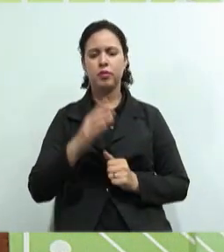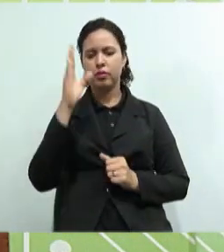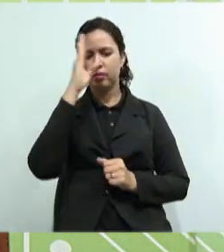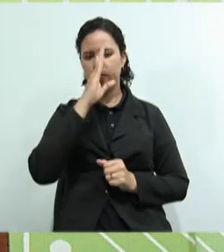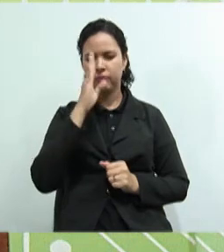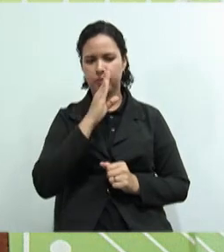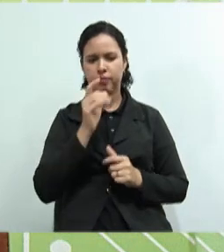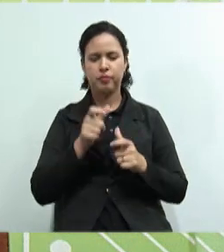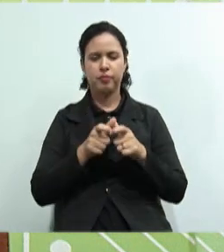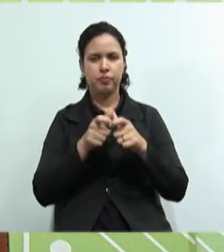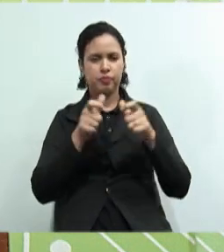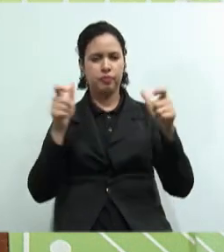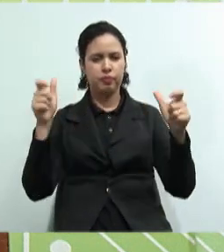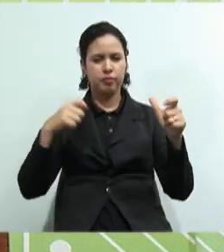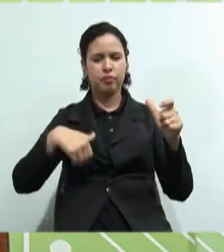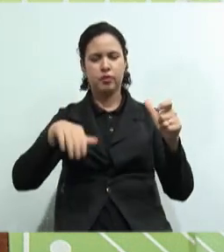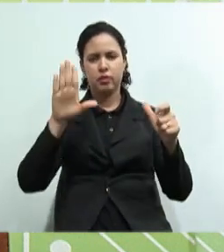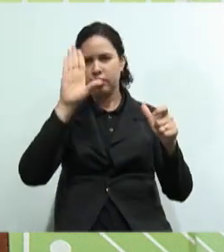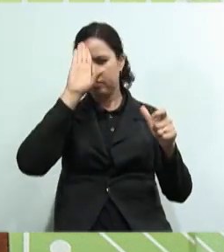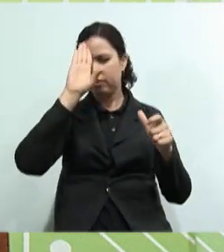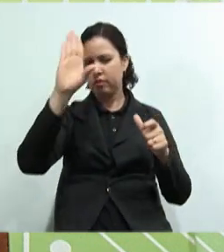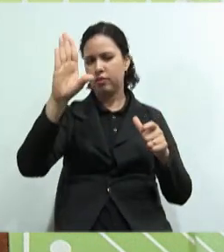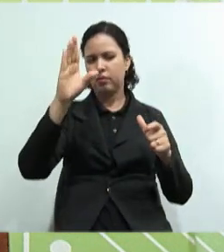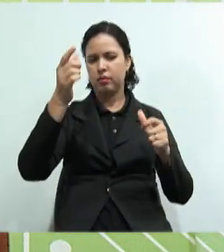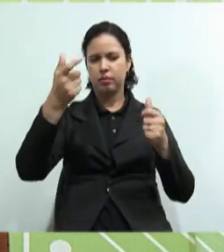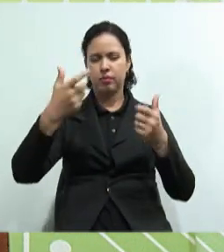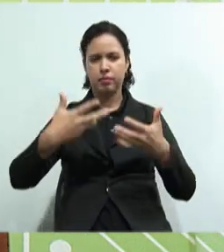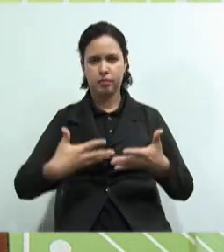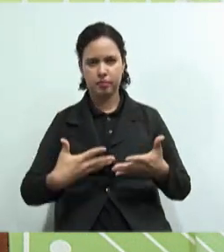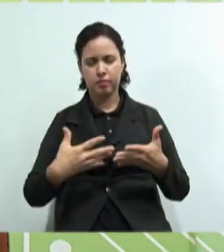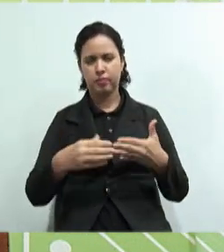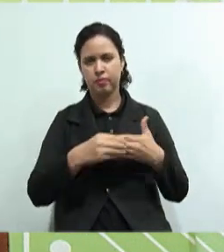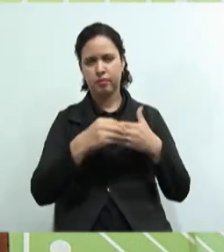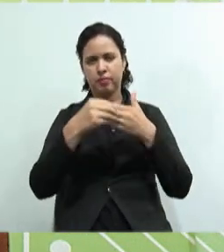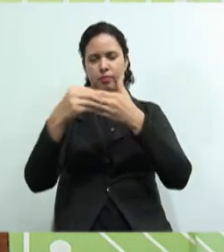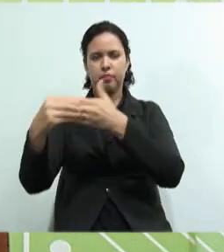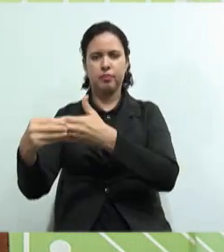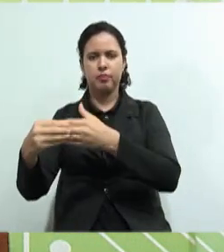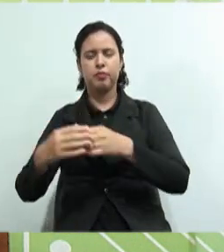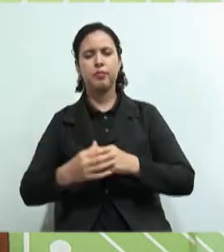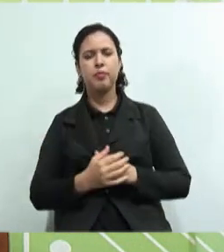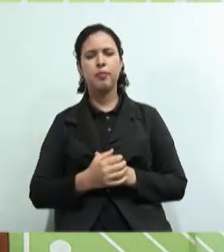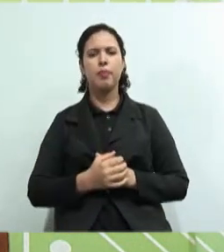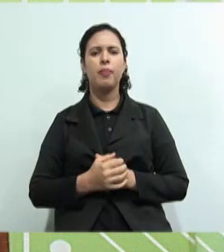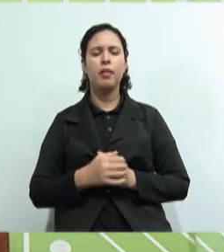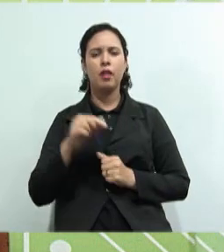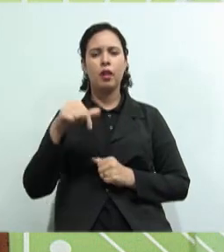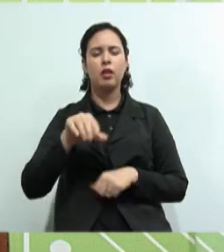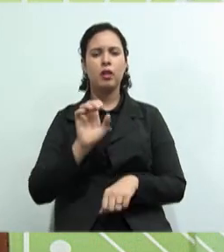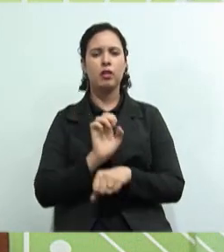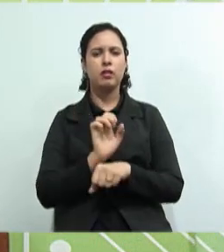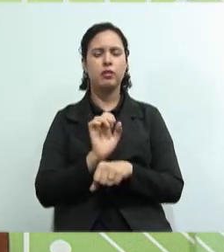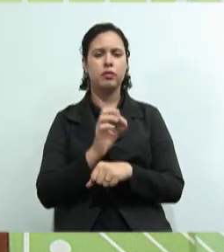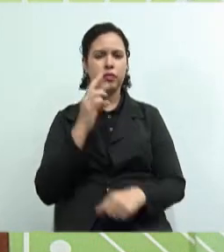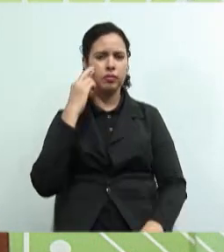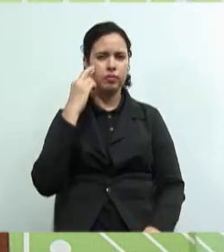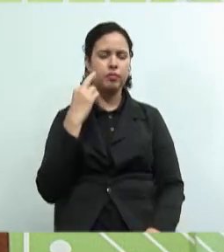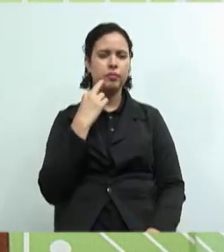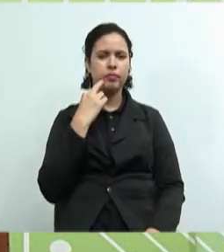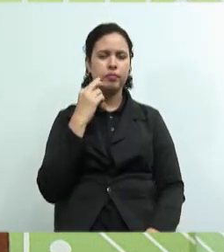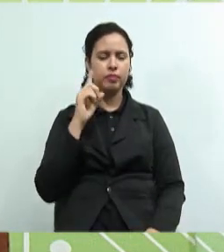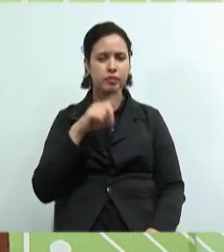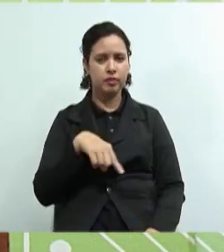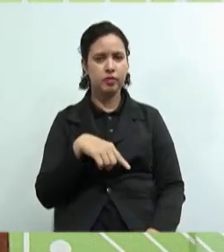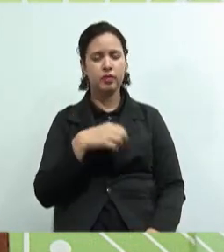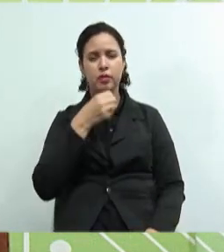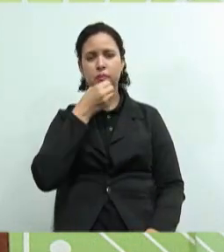crescer ainda mais, principalmente quando a gente fala em exportação. A nossa região é uma região muito beneficiada por esse pensamento